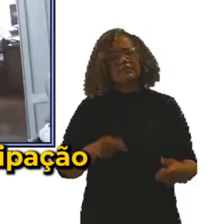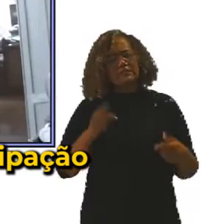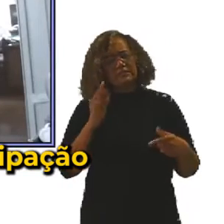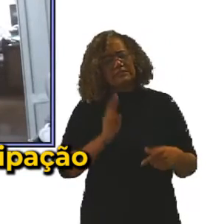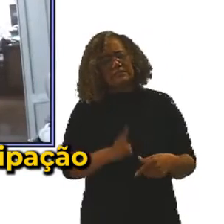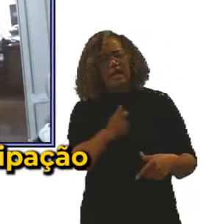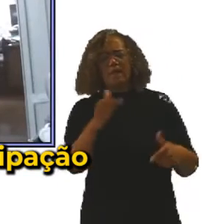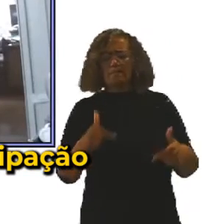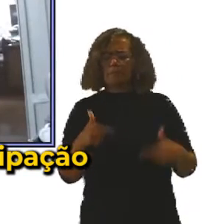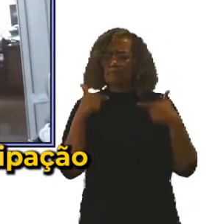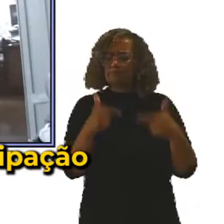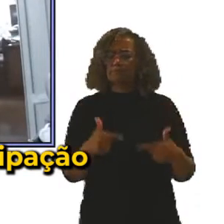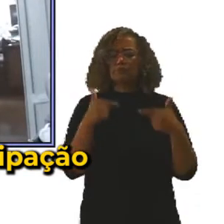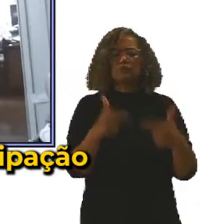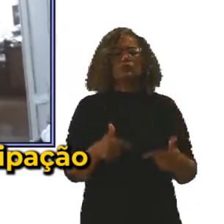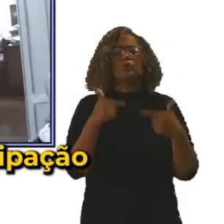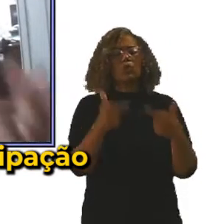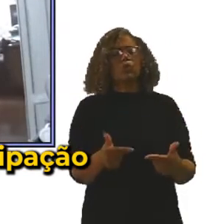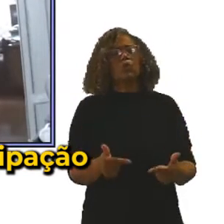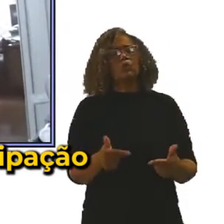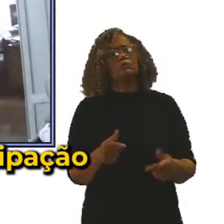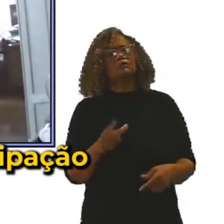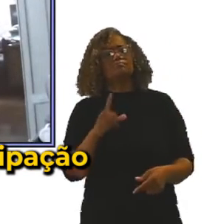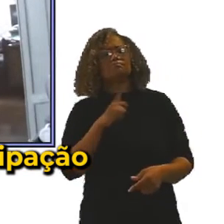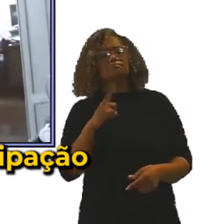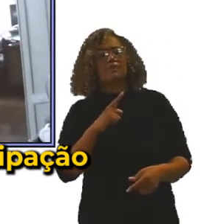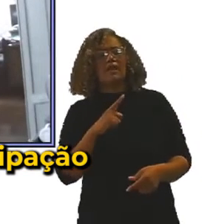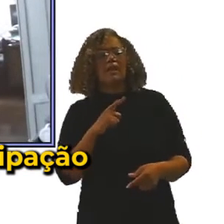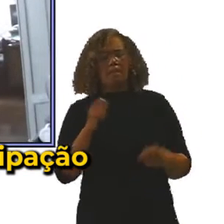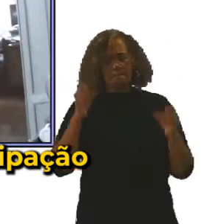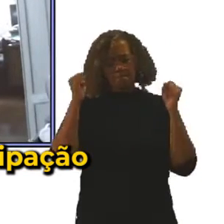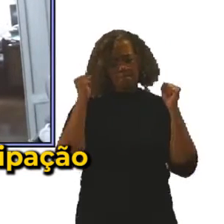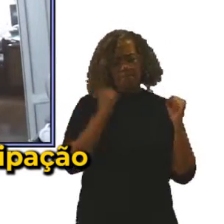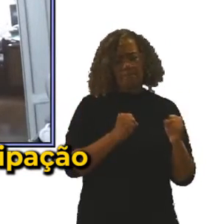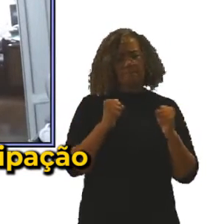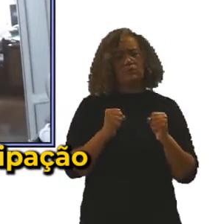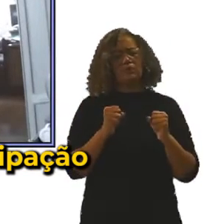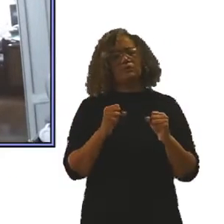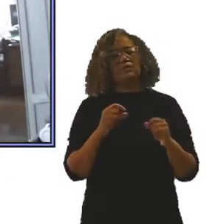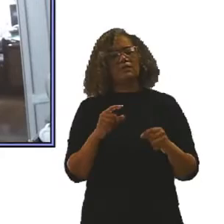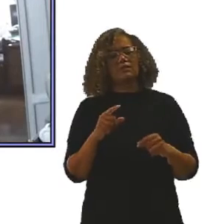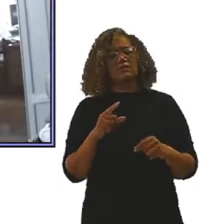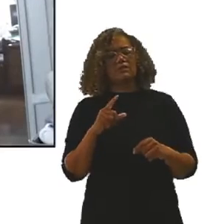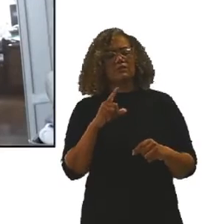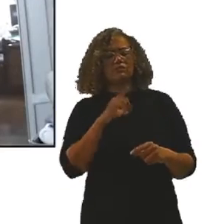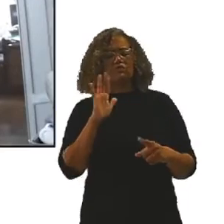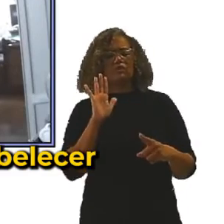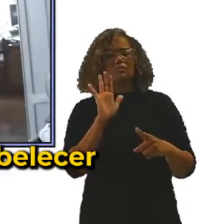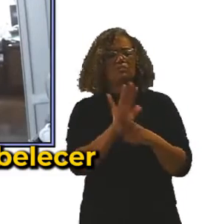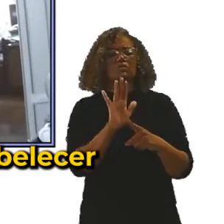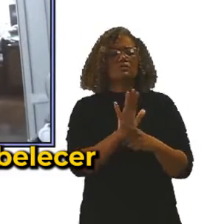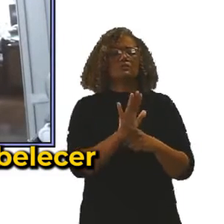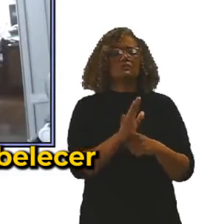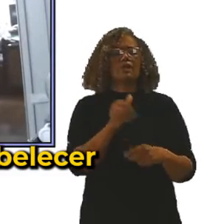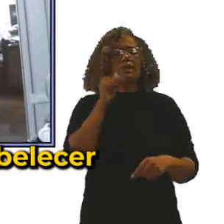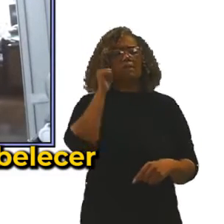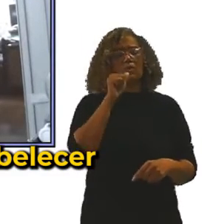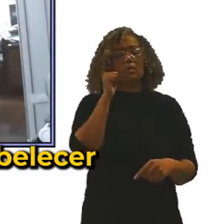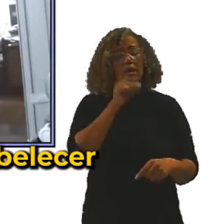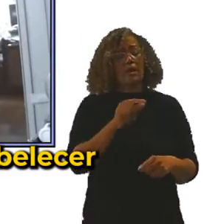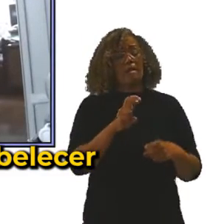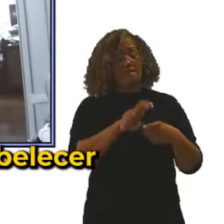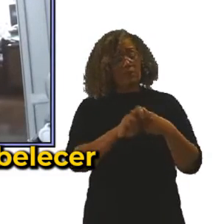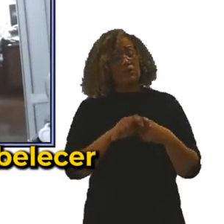que diz respeito ao potencial de emancipação das mulheres. Portanto, esse será um